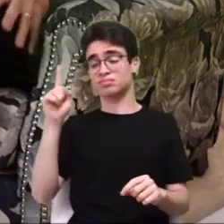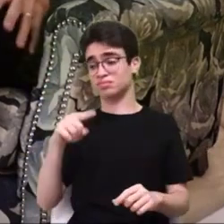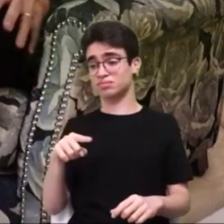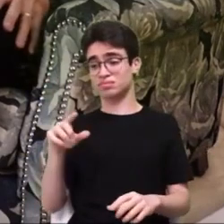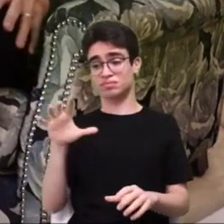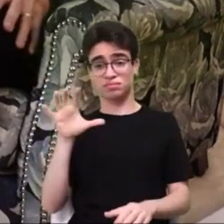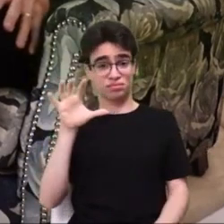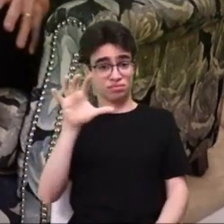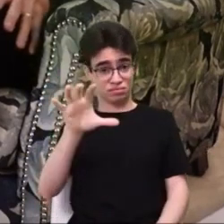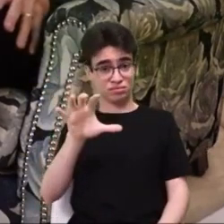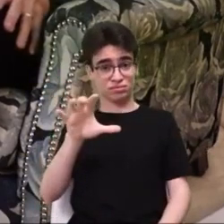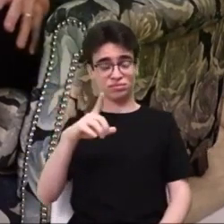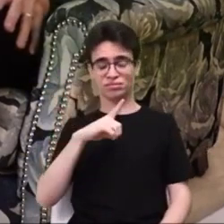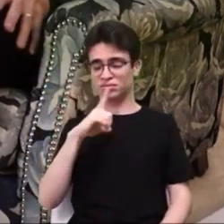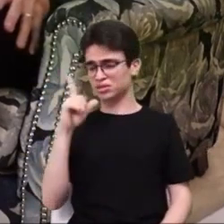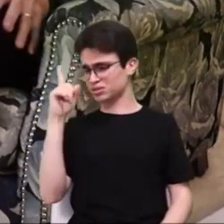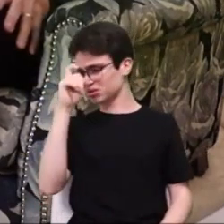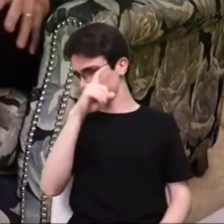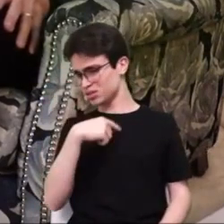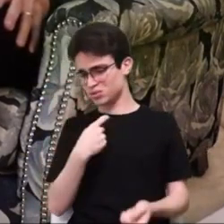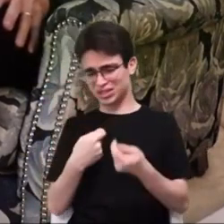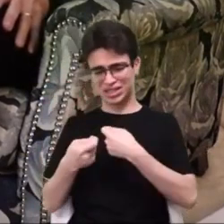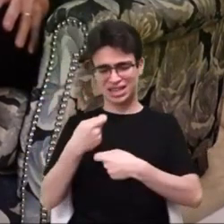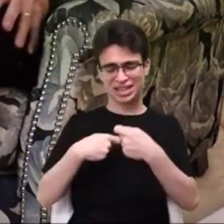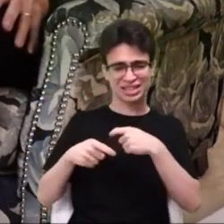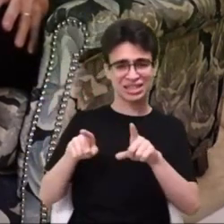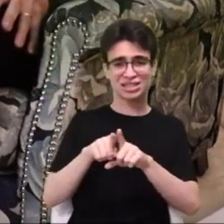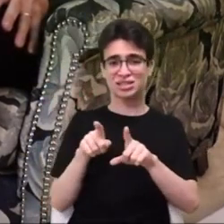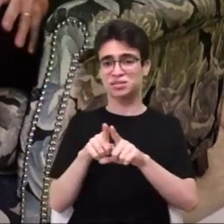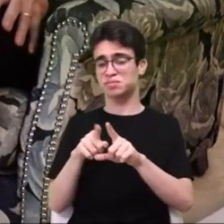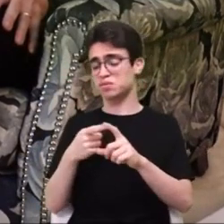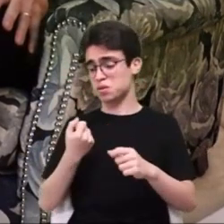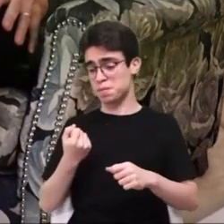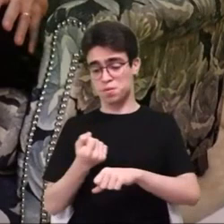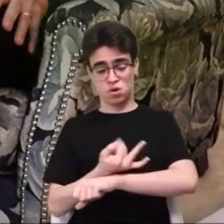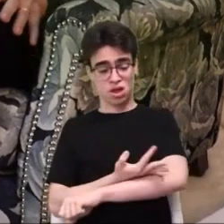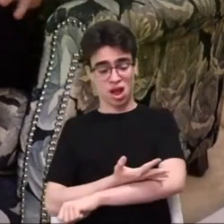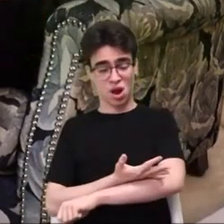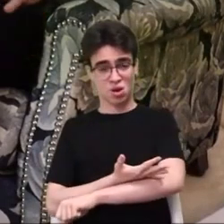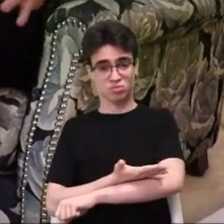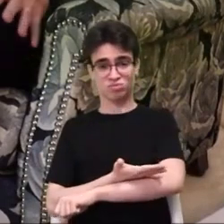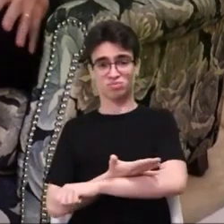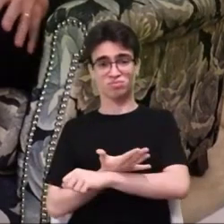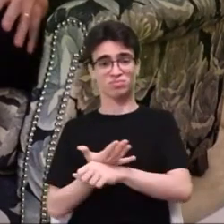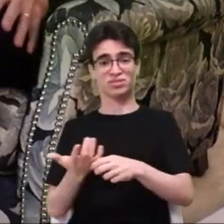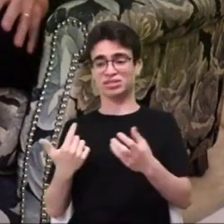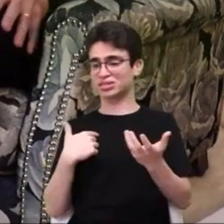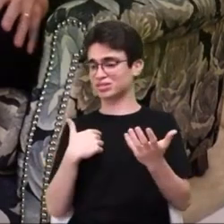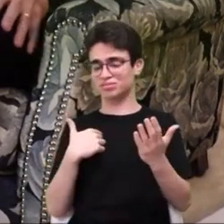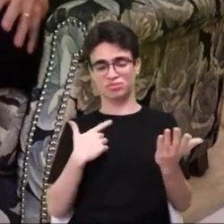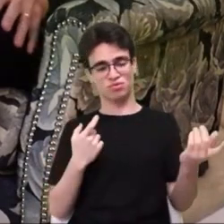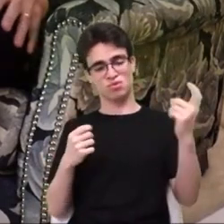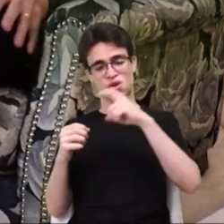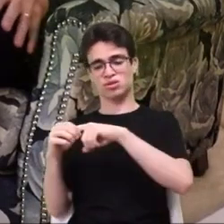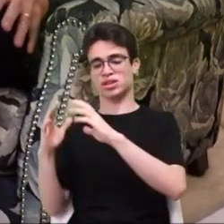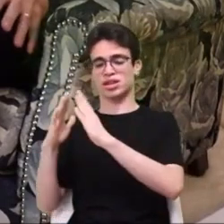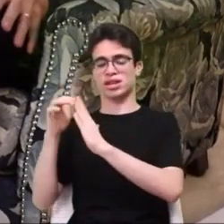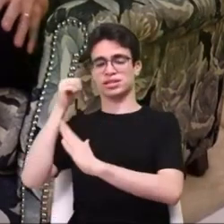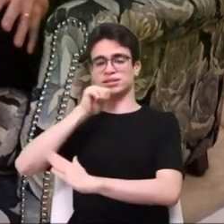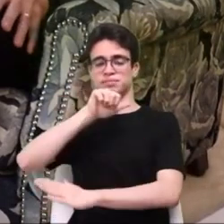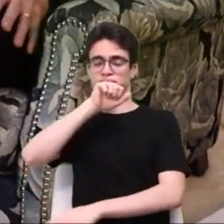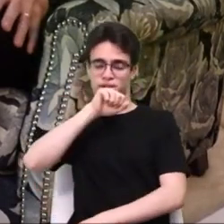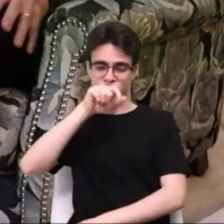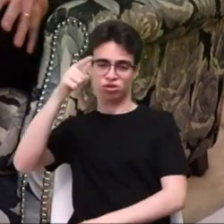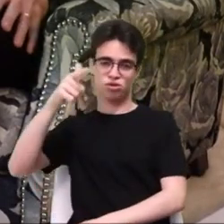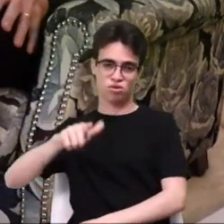cenário de dificuldade financeira e emocional, eu acabei indo morar com a minha mãe, né?